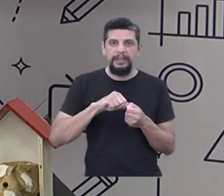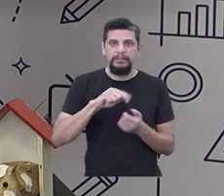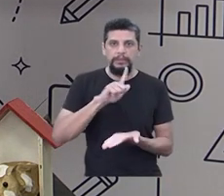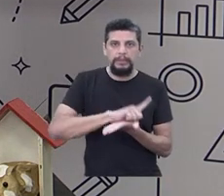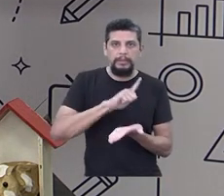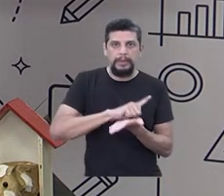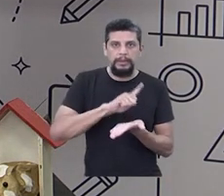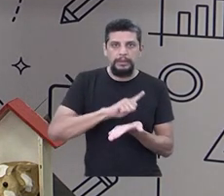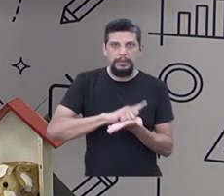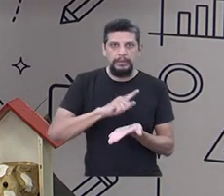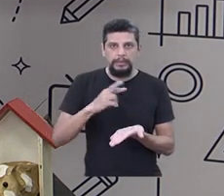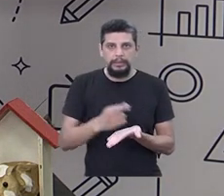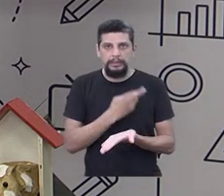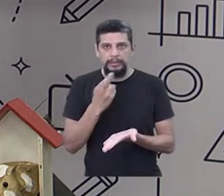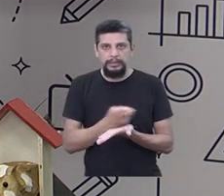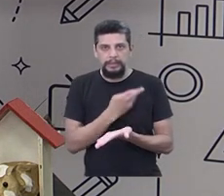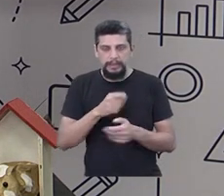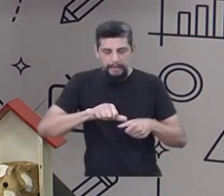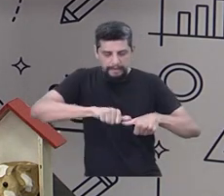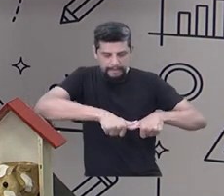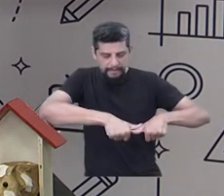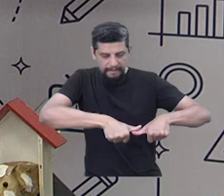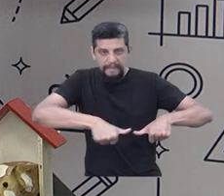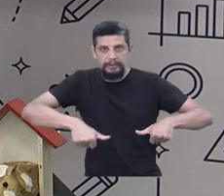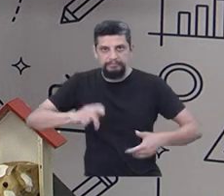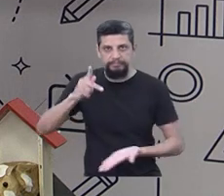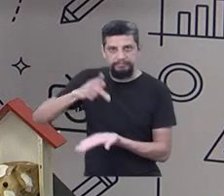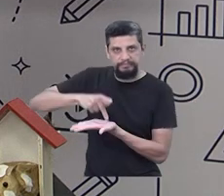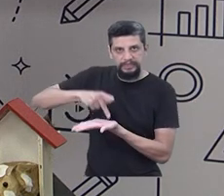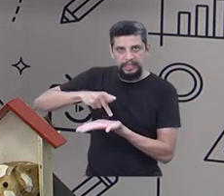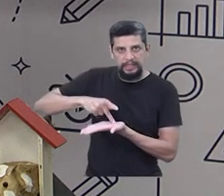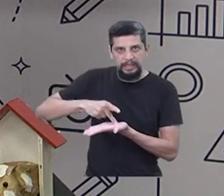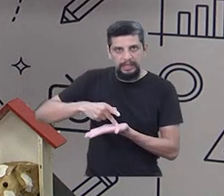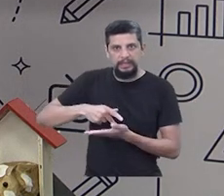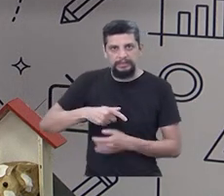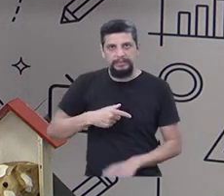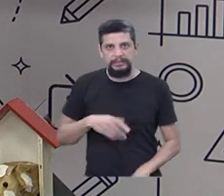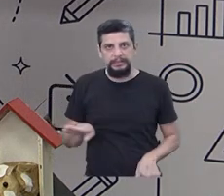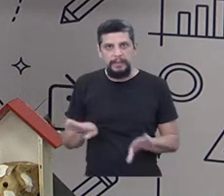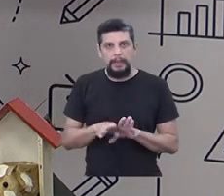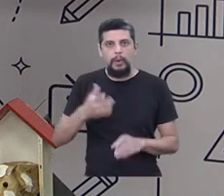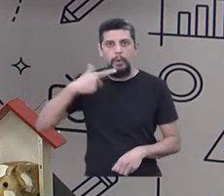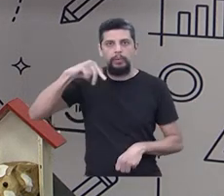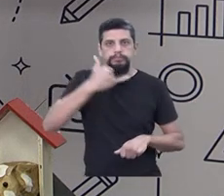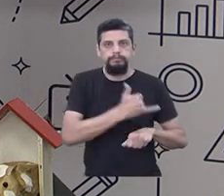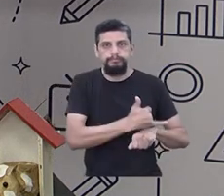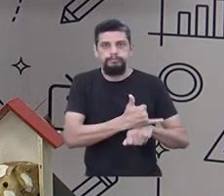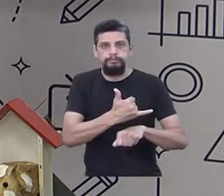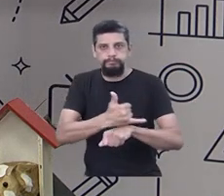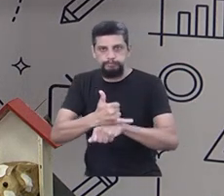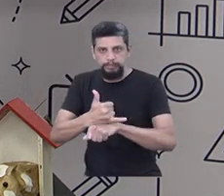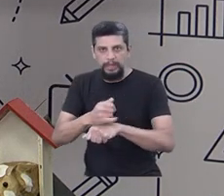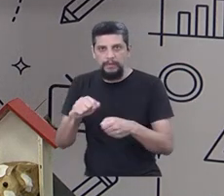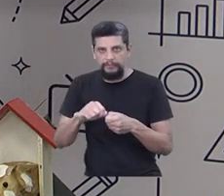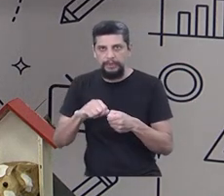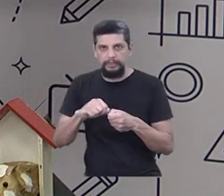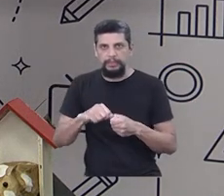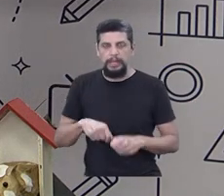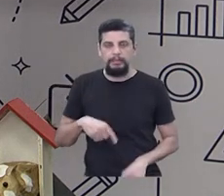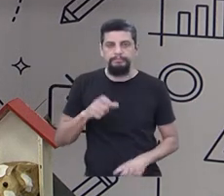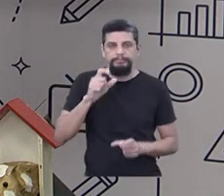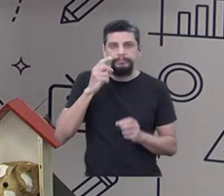de papel de revista e fita crepe. Verdade, e alguns outros acessórios. Prestem atenção agora